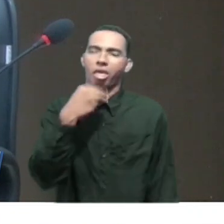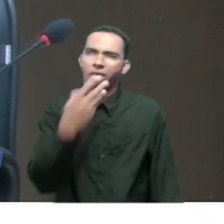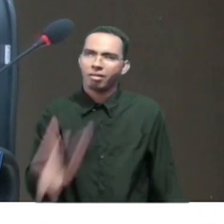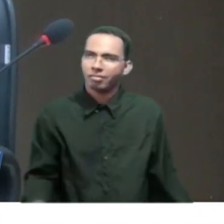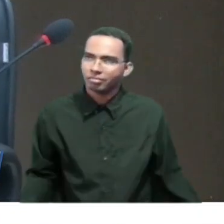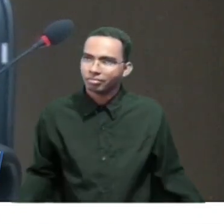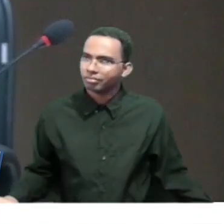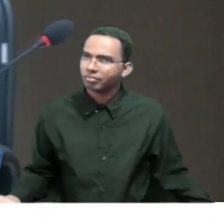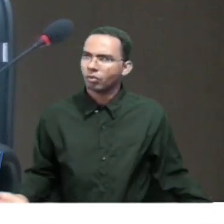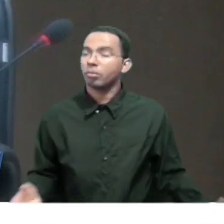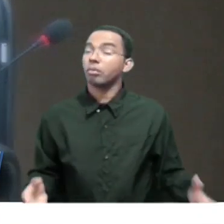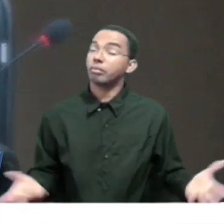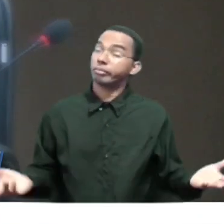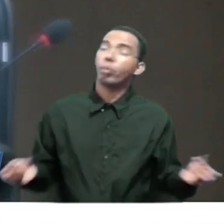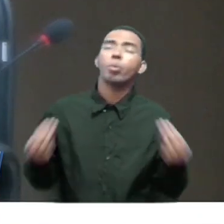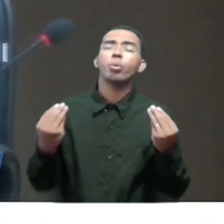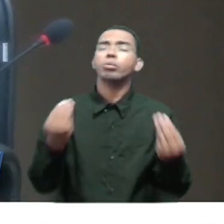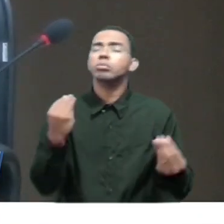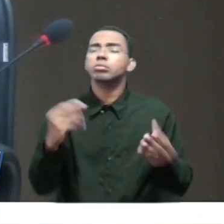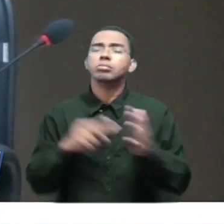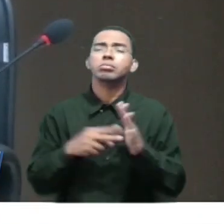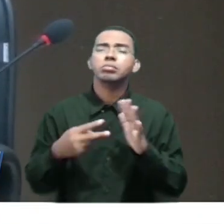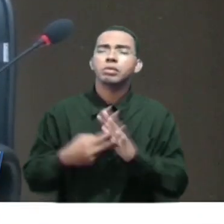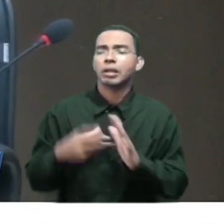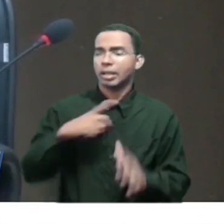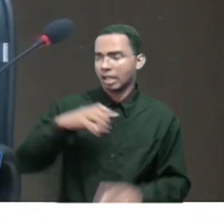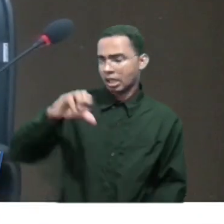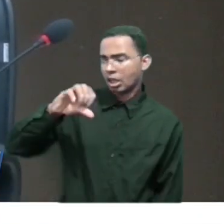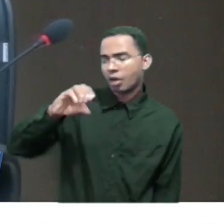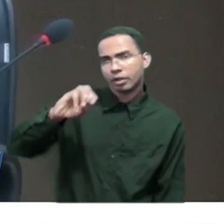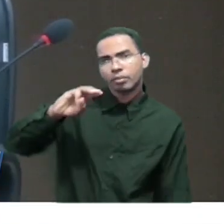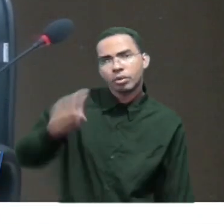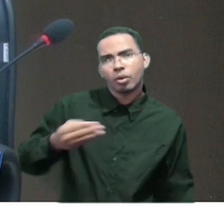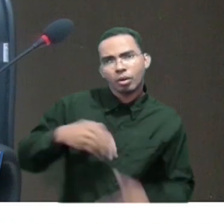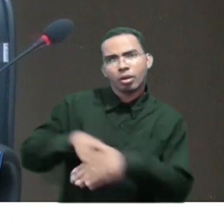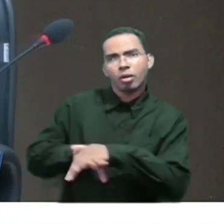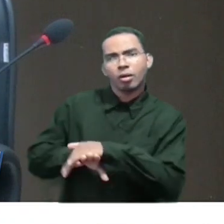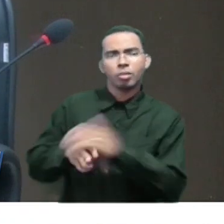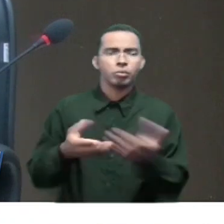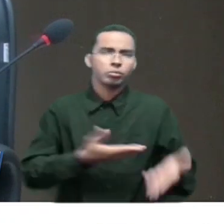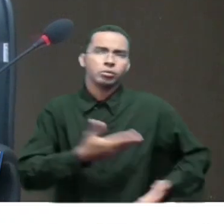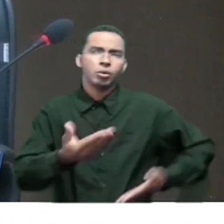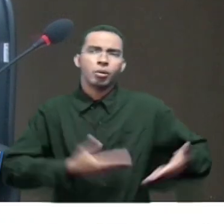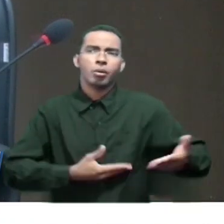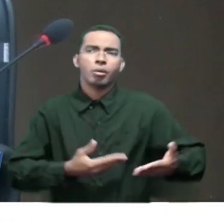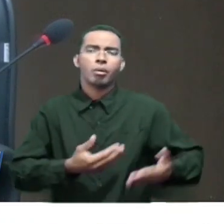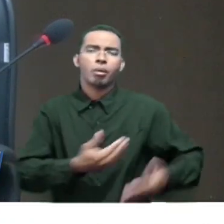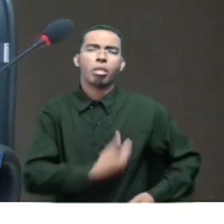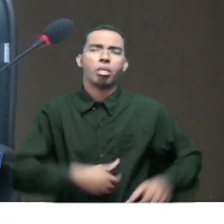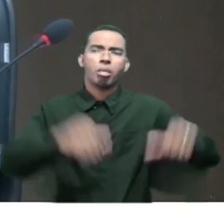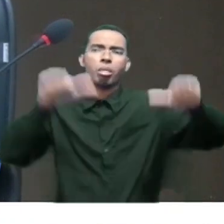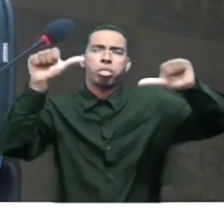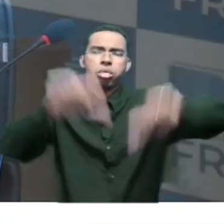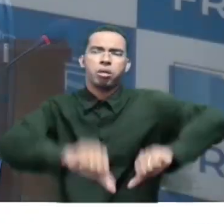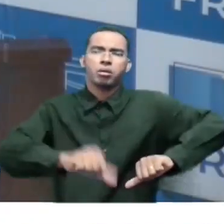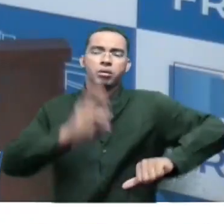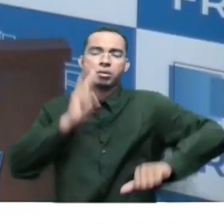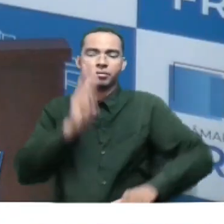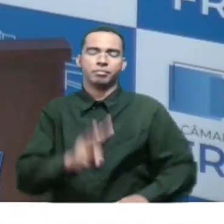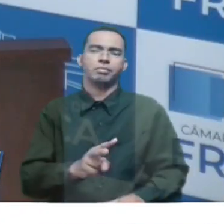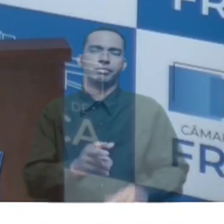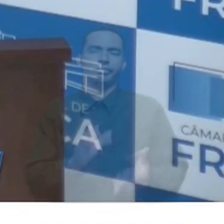Que graça tem ter 90 milhões em caixa e o serviço público precário que nós estamos vendo aí?